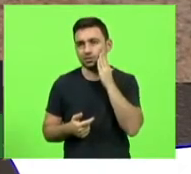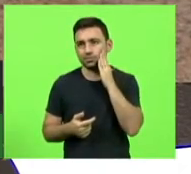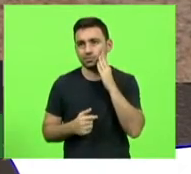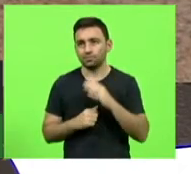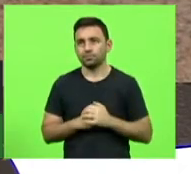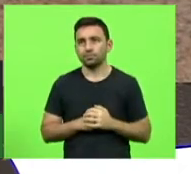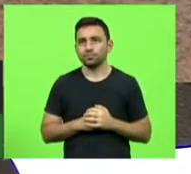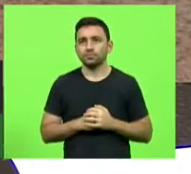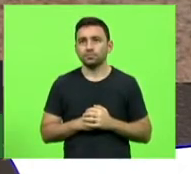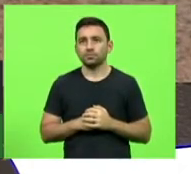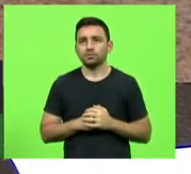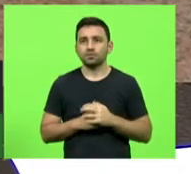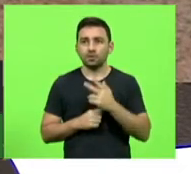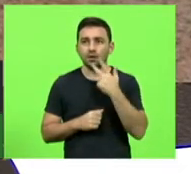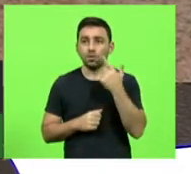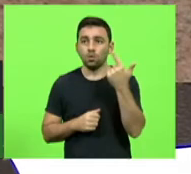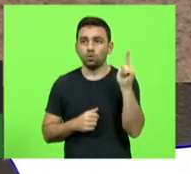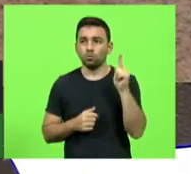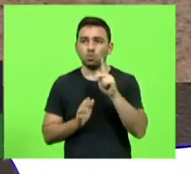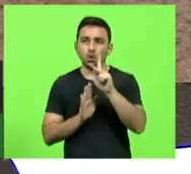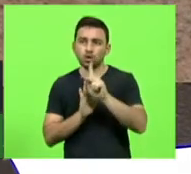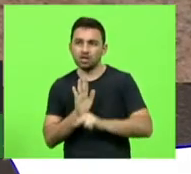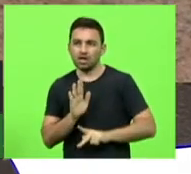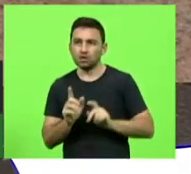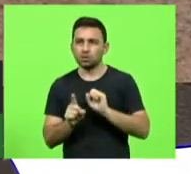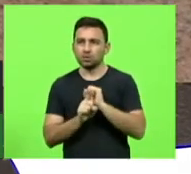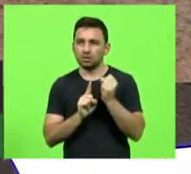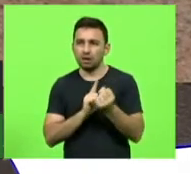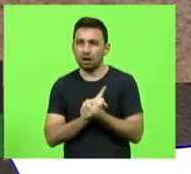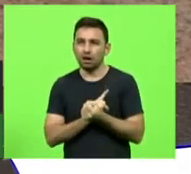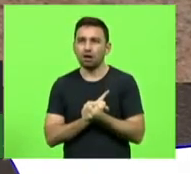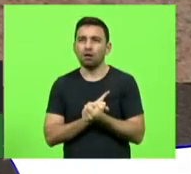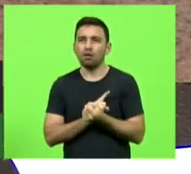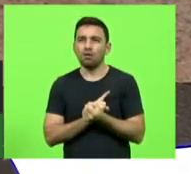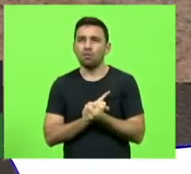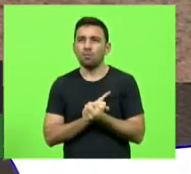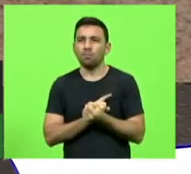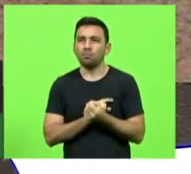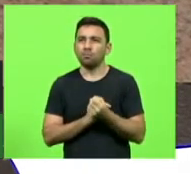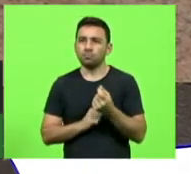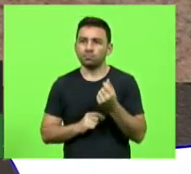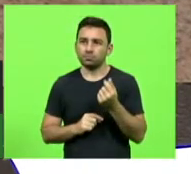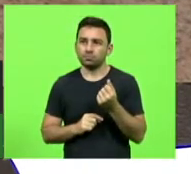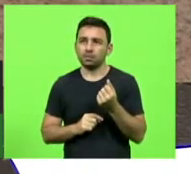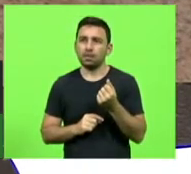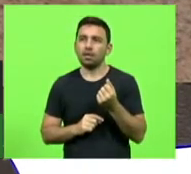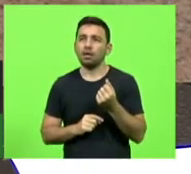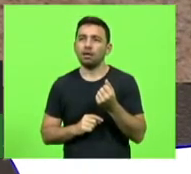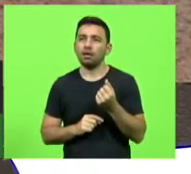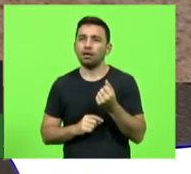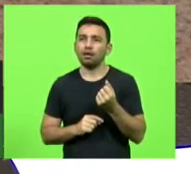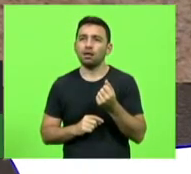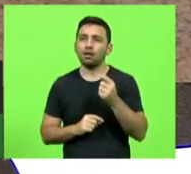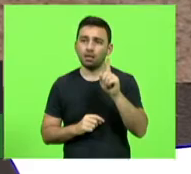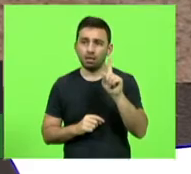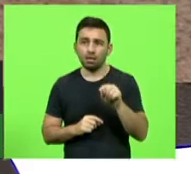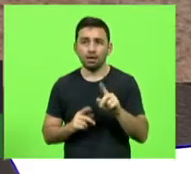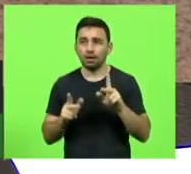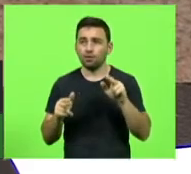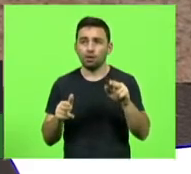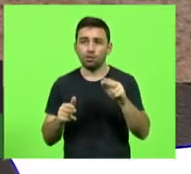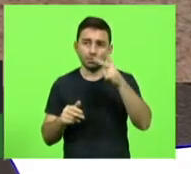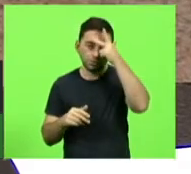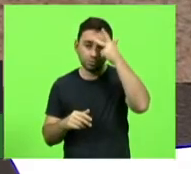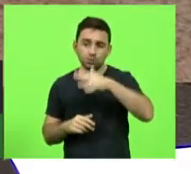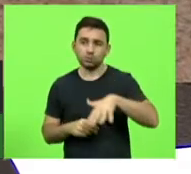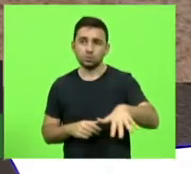Falar de mais um projeto social, mais uma conta social, aí sim é você colocar a conta no bolso de quem